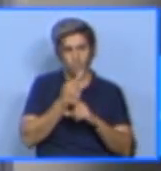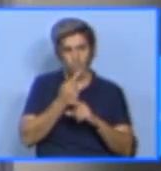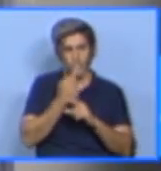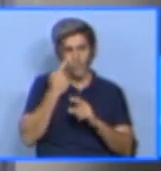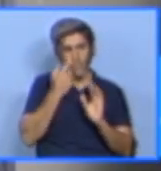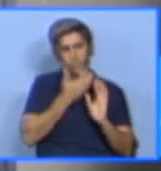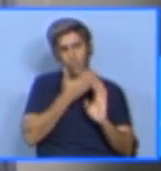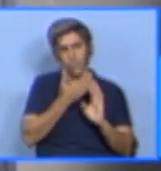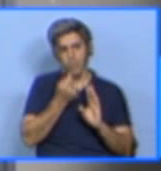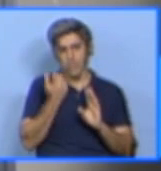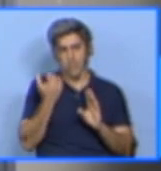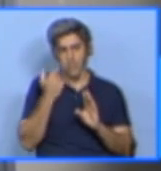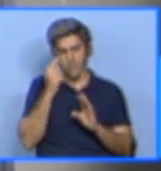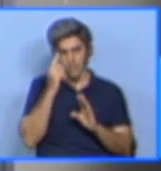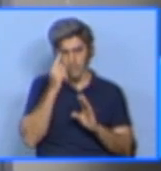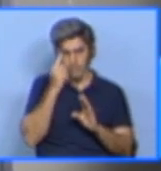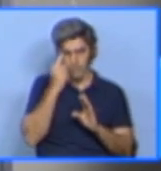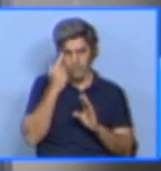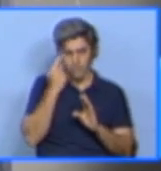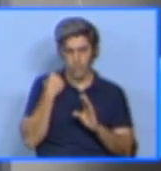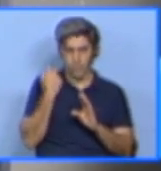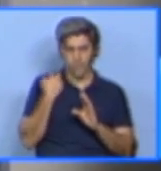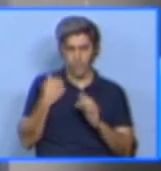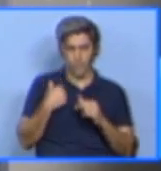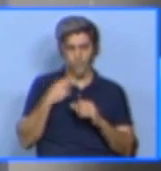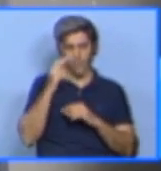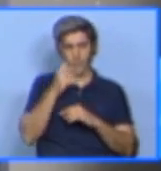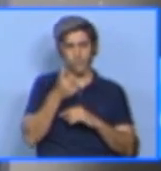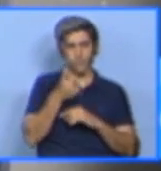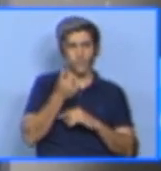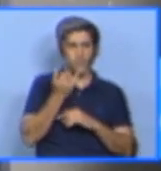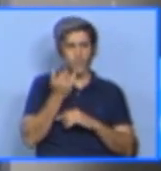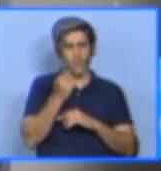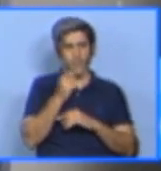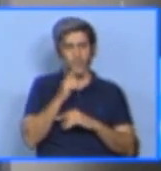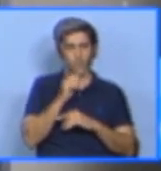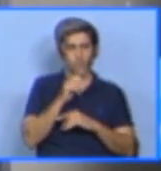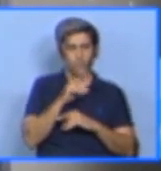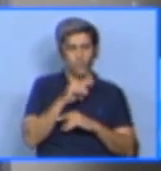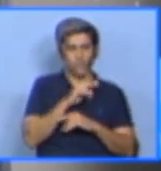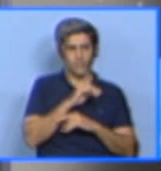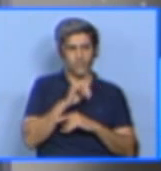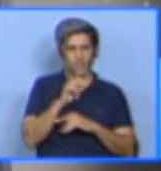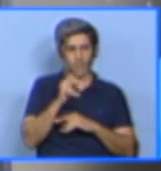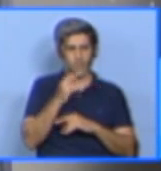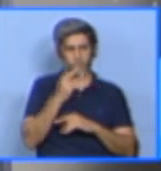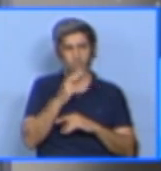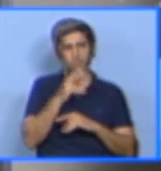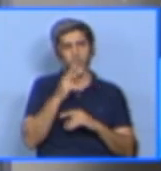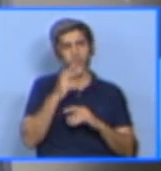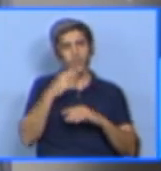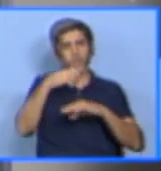até agora recentemente, porque, por exemplo, eu própria estive agora há pouco tempo na Bielorrússia, em Minsk, e a Catedral de Minsk foi